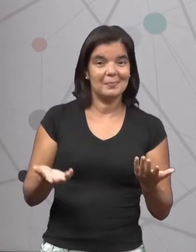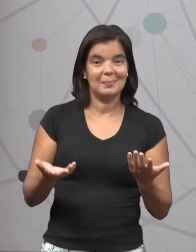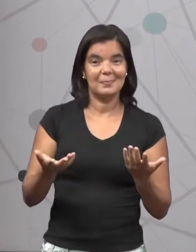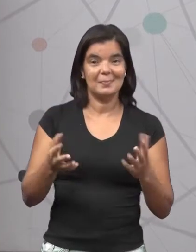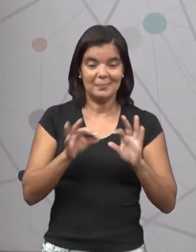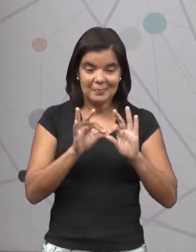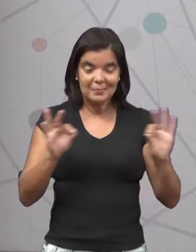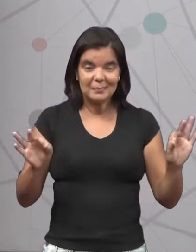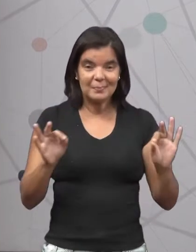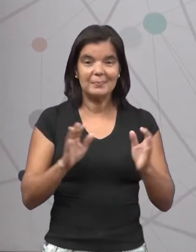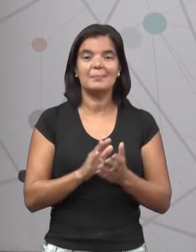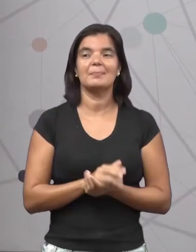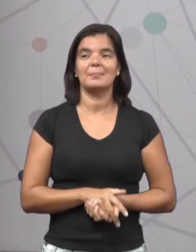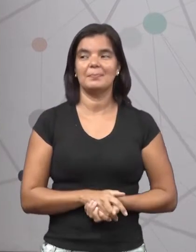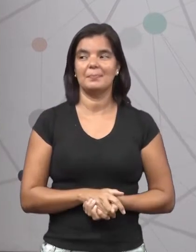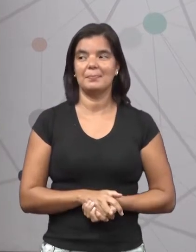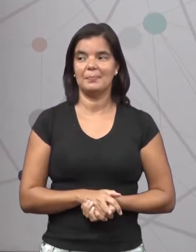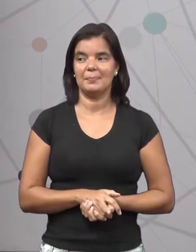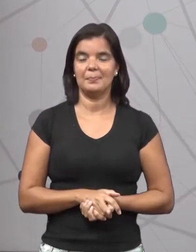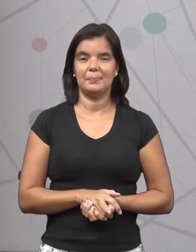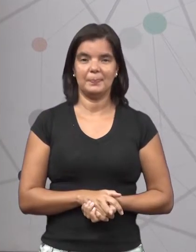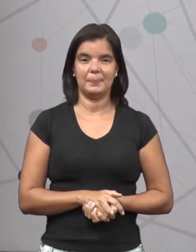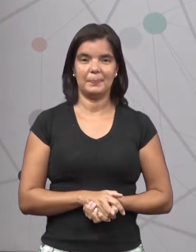medidas? Vamos lá?